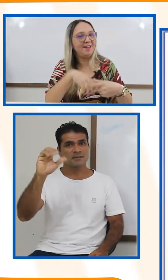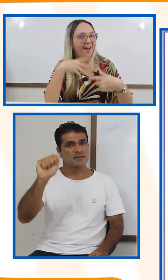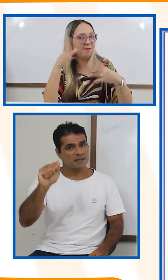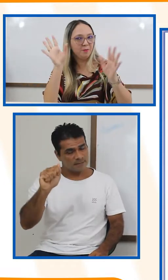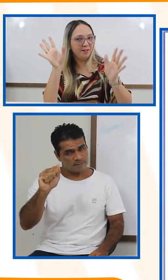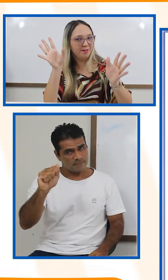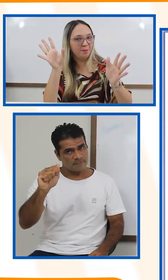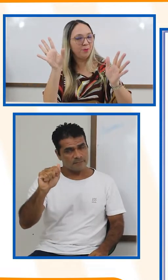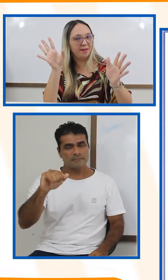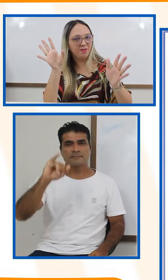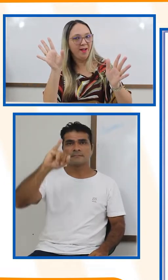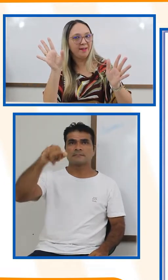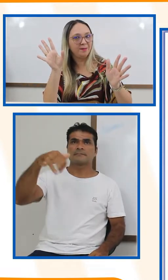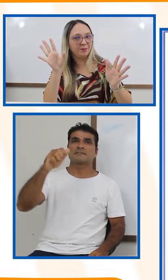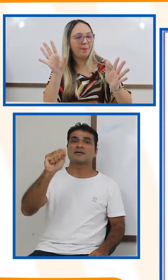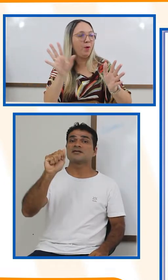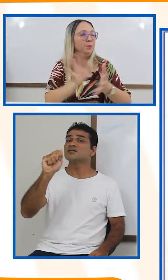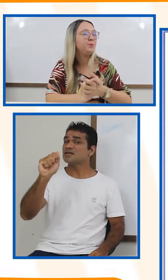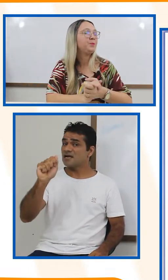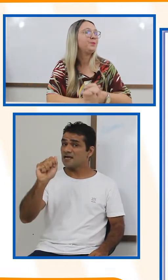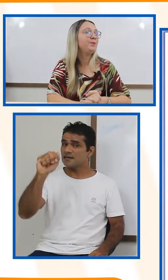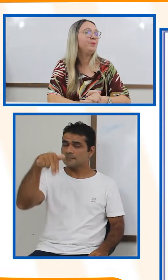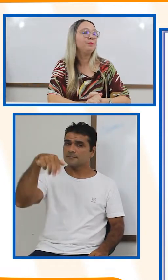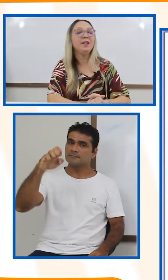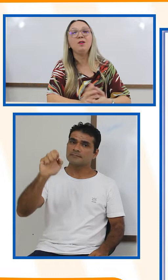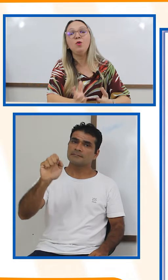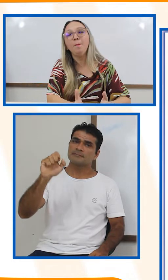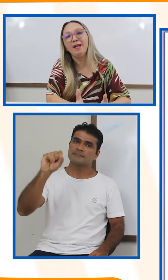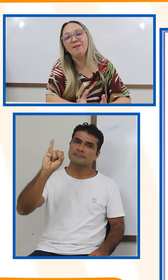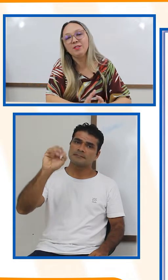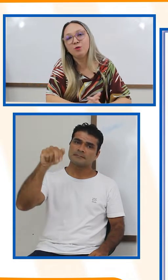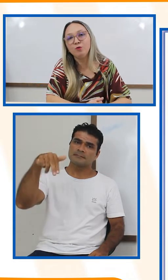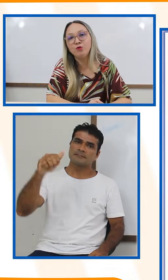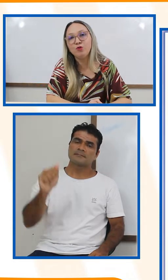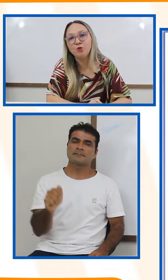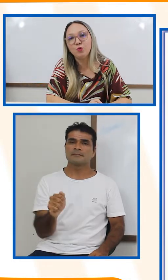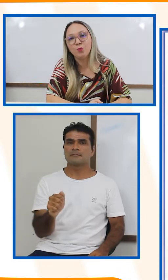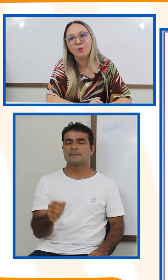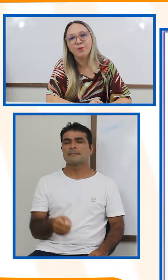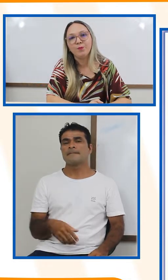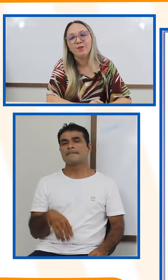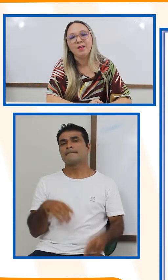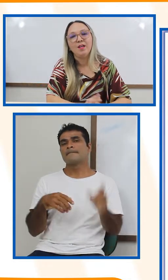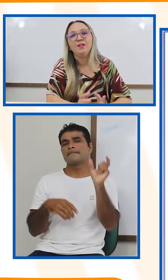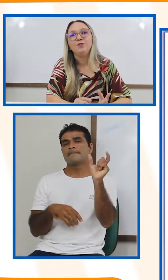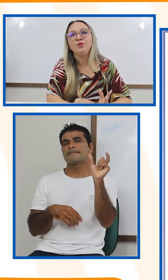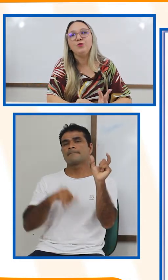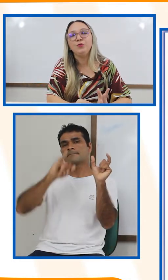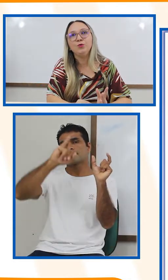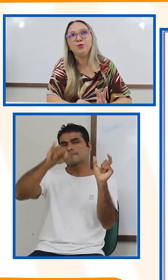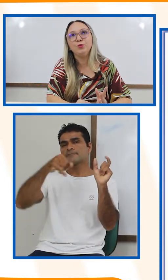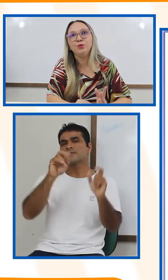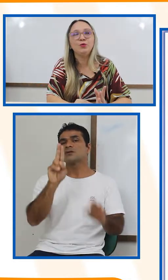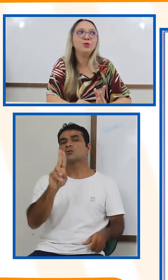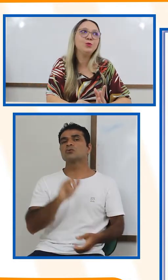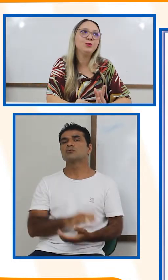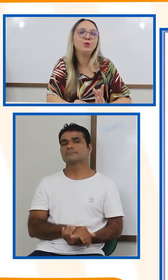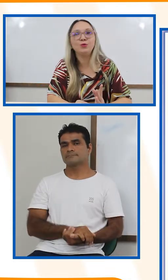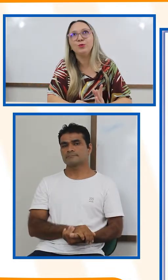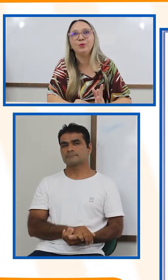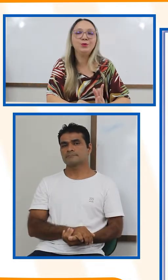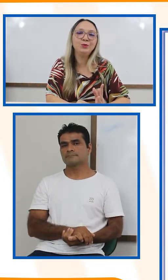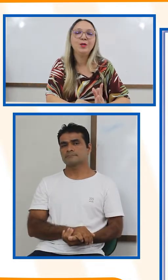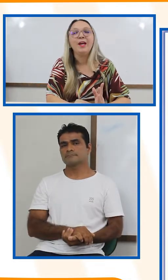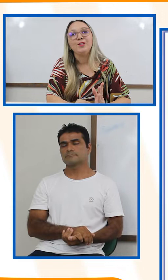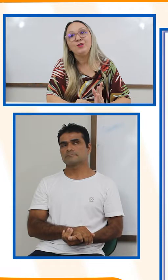Janaína. E aí por aí vai, tá bom? Com palavras com ju. Ju, ju,